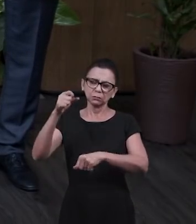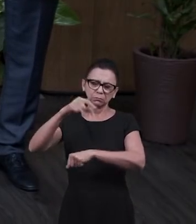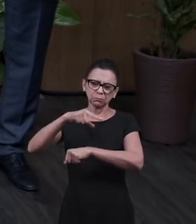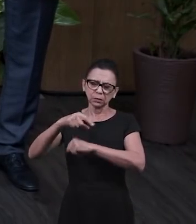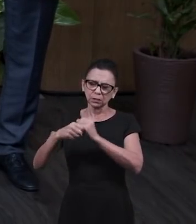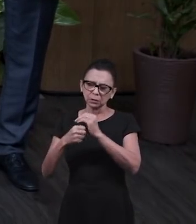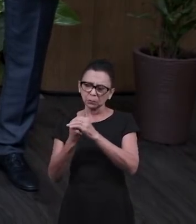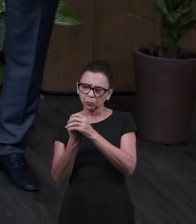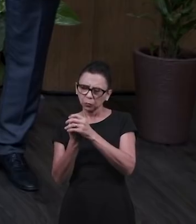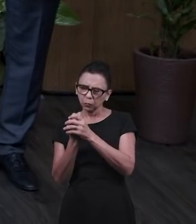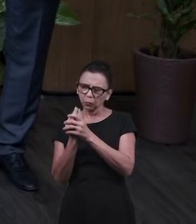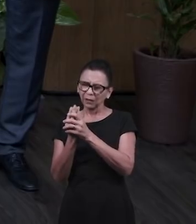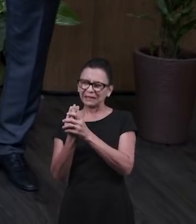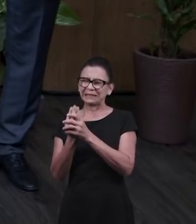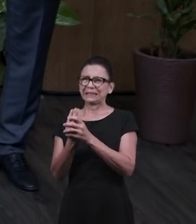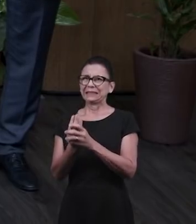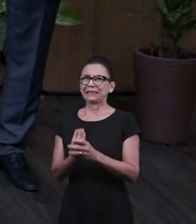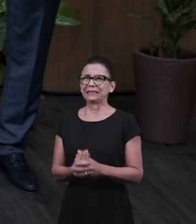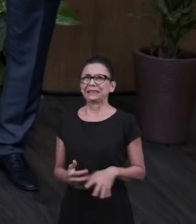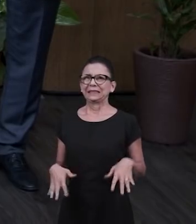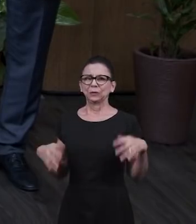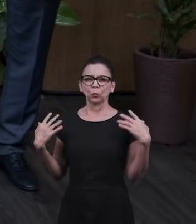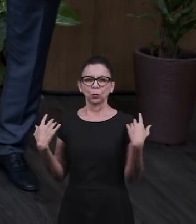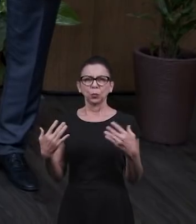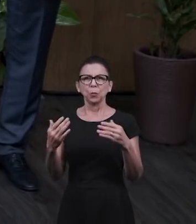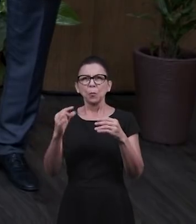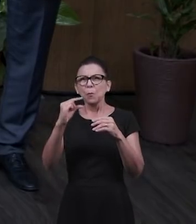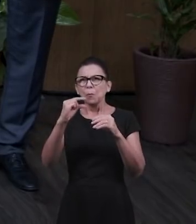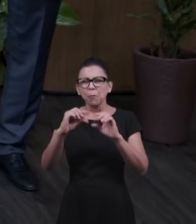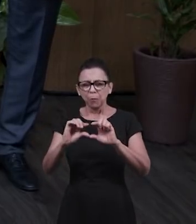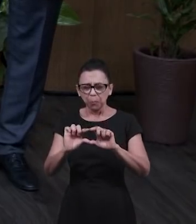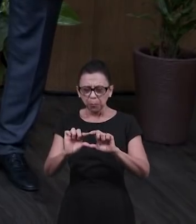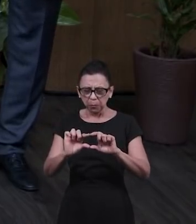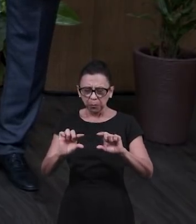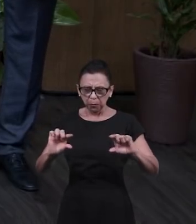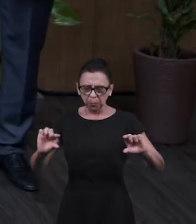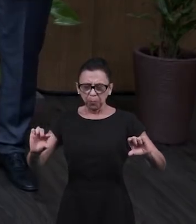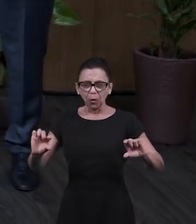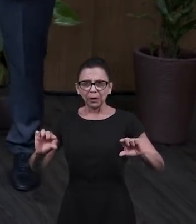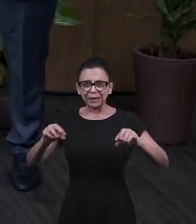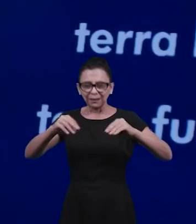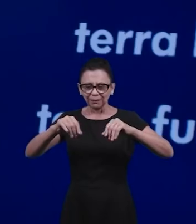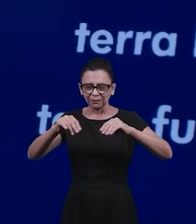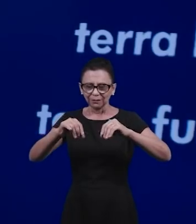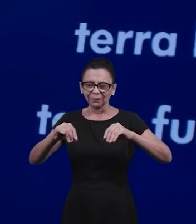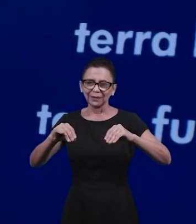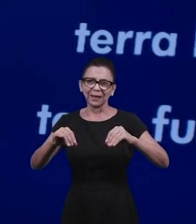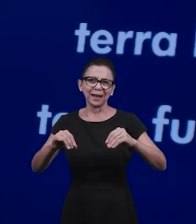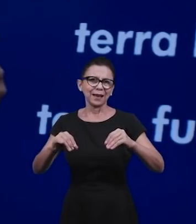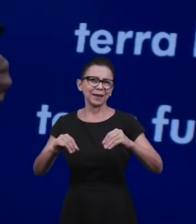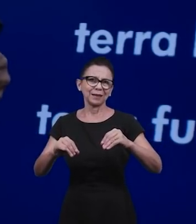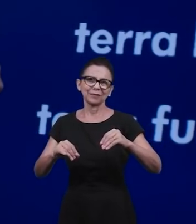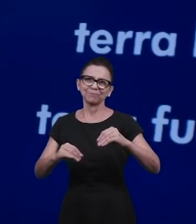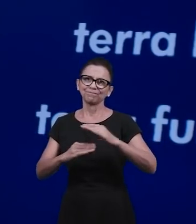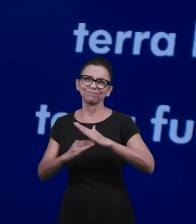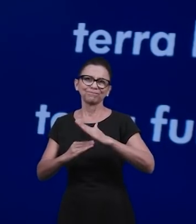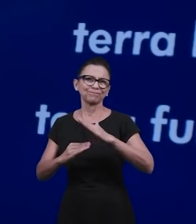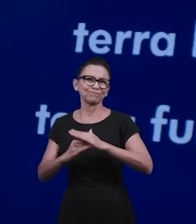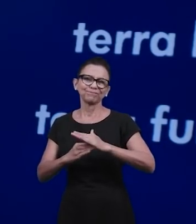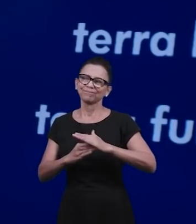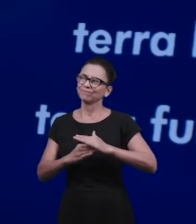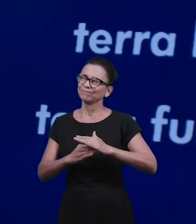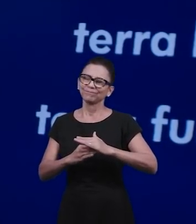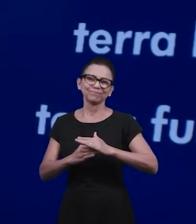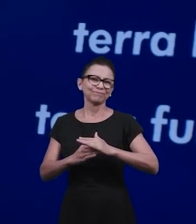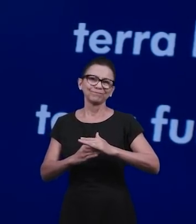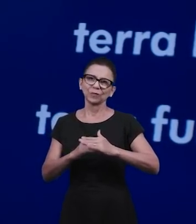a quantidade de terra era pouca, era insuficiente para sustentar